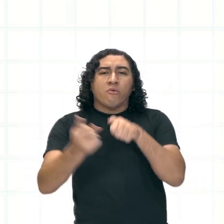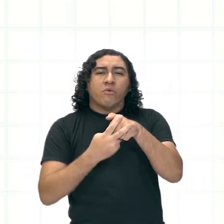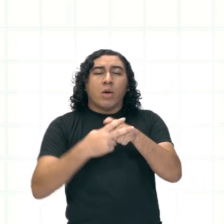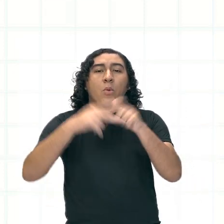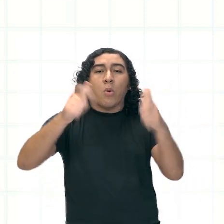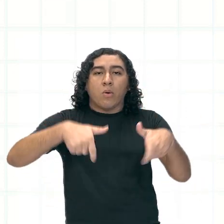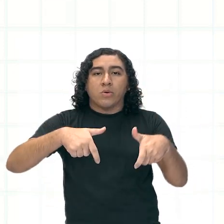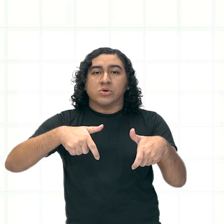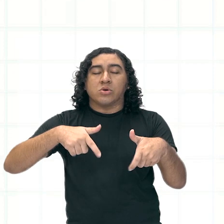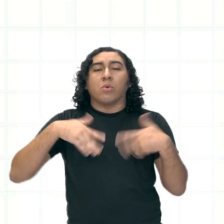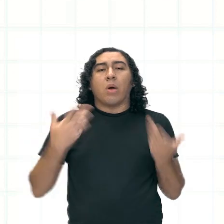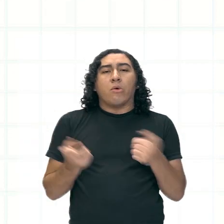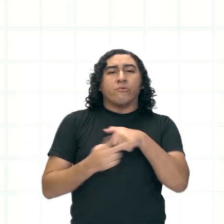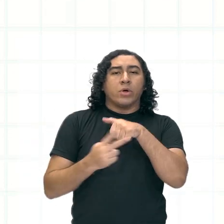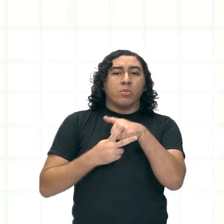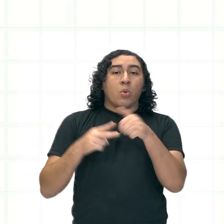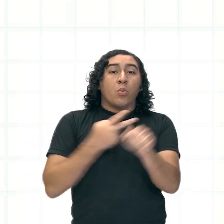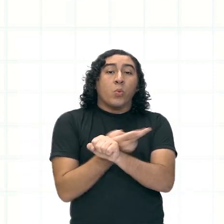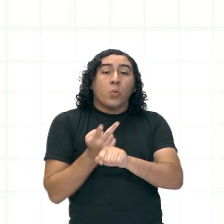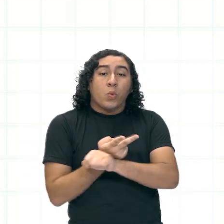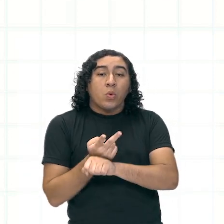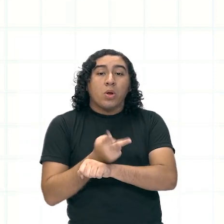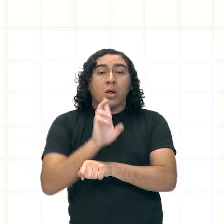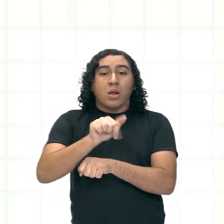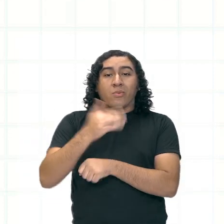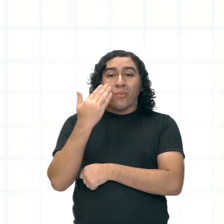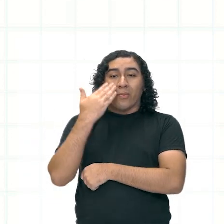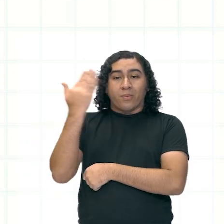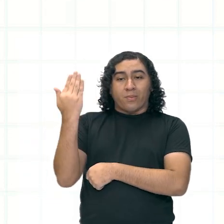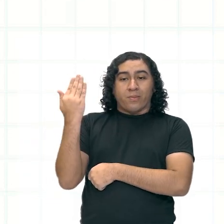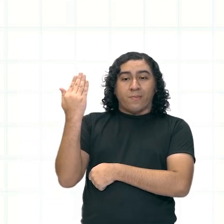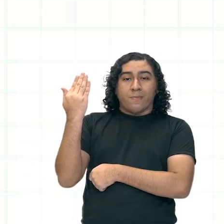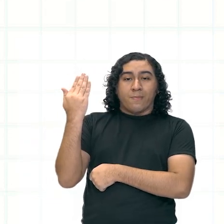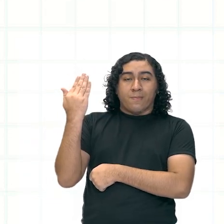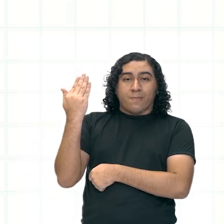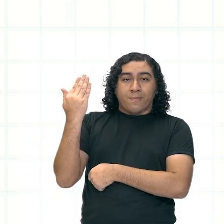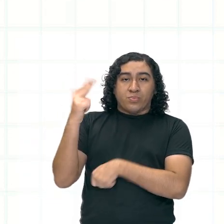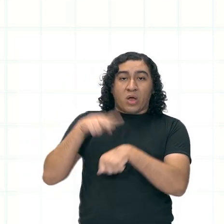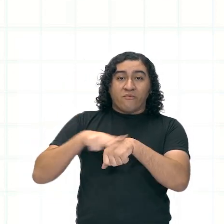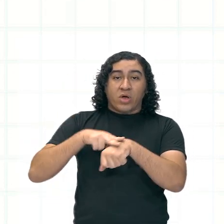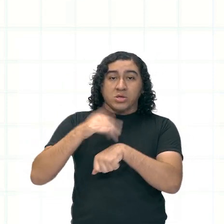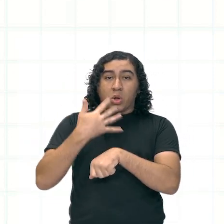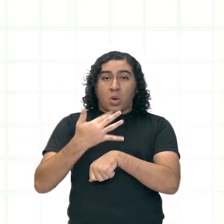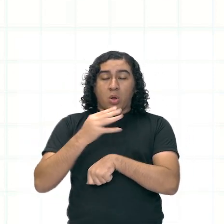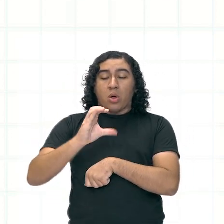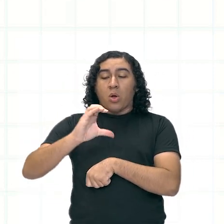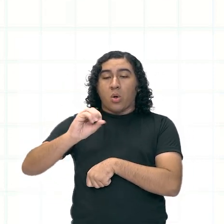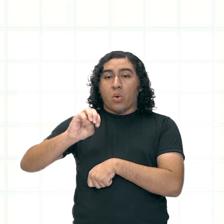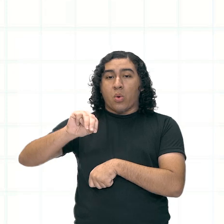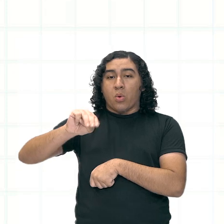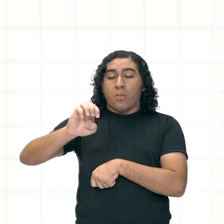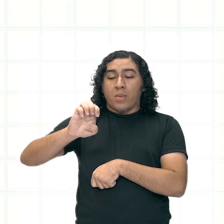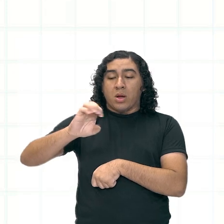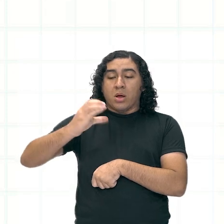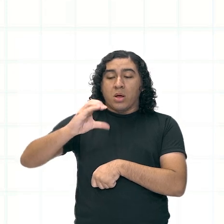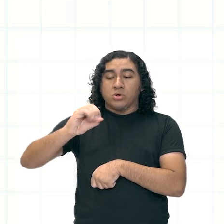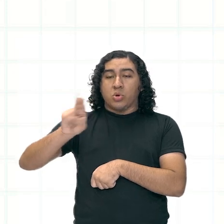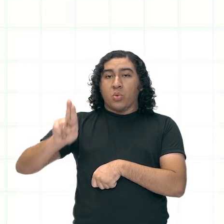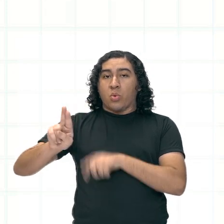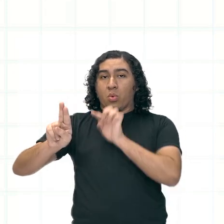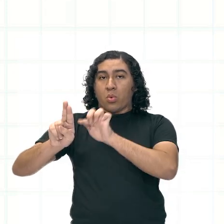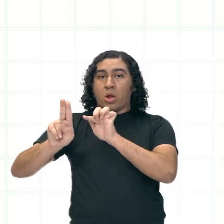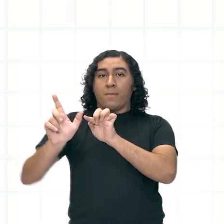verbo, certo? Quem é o verbo desta oração? O verbo começar, ok? Então, nesse período aí, o